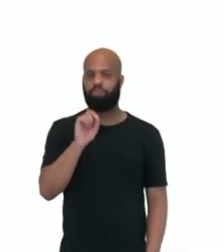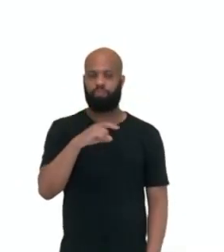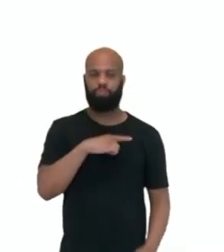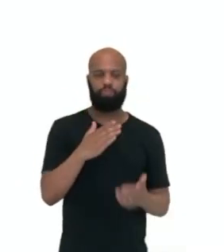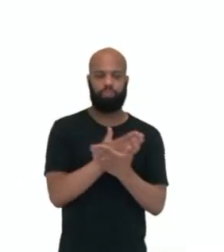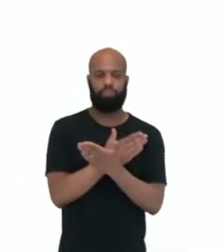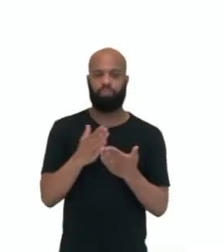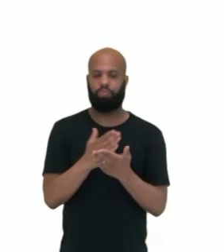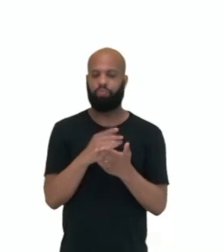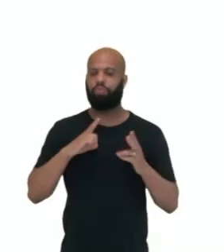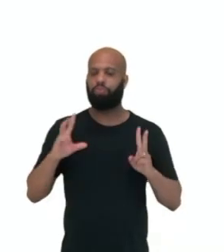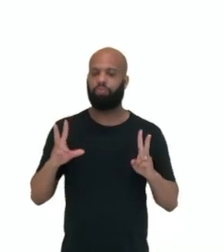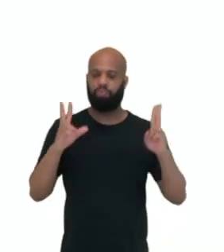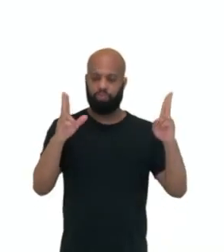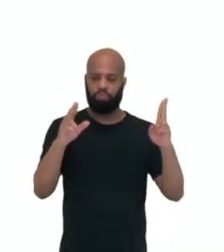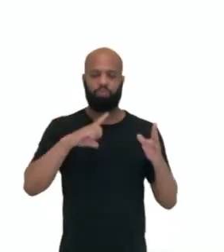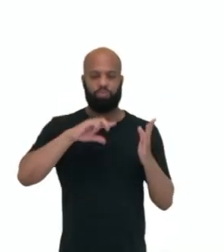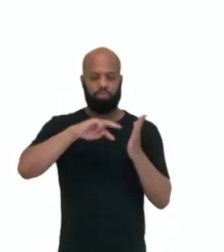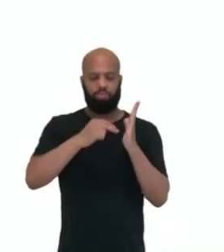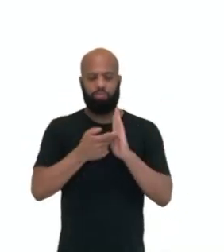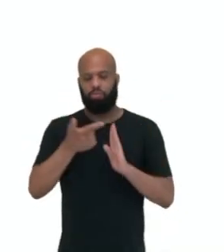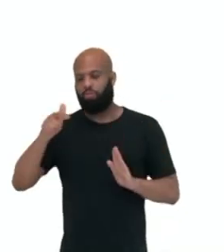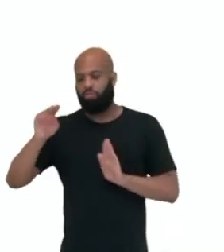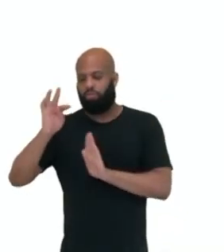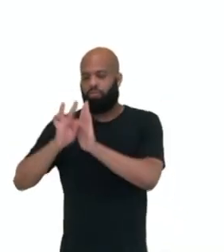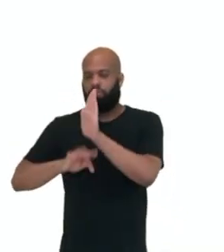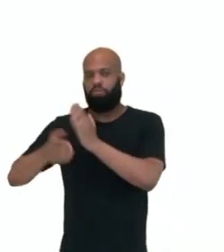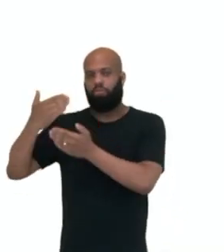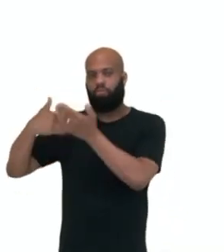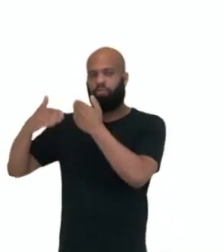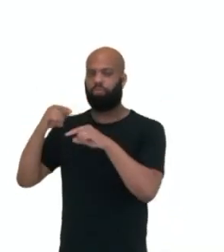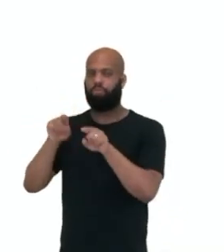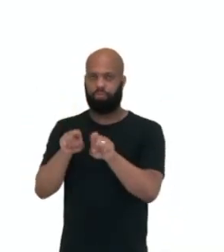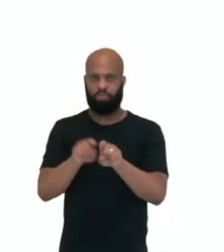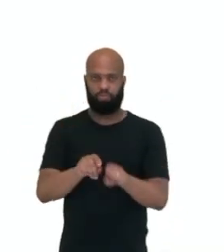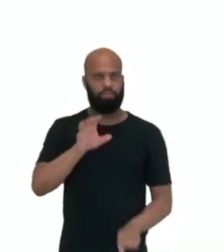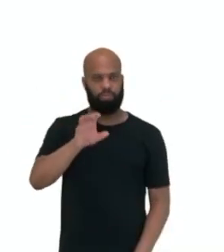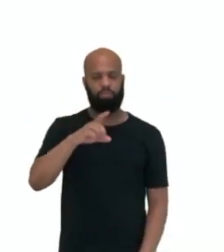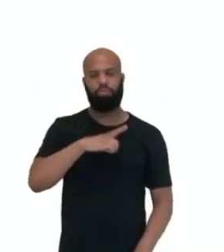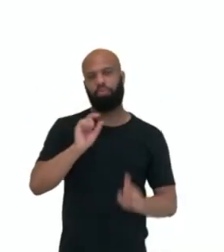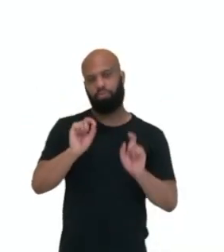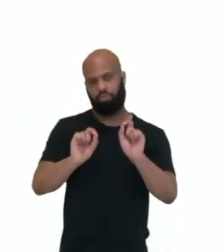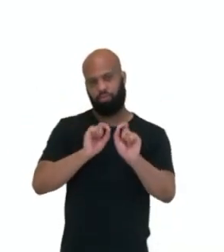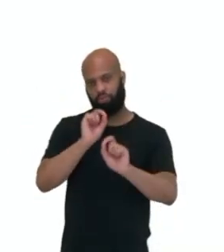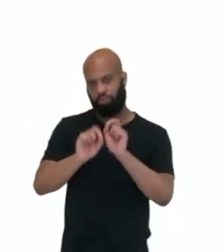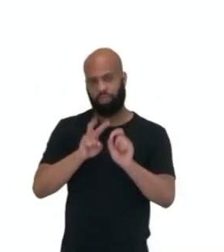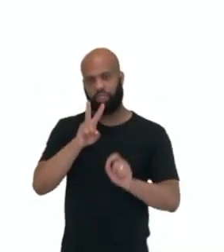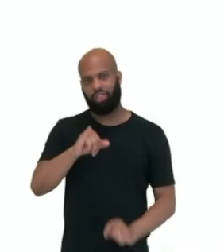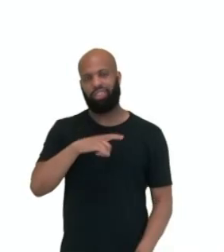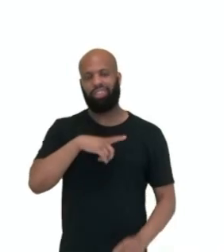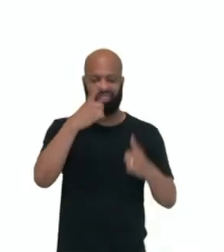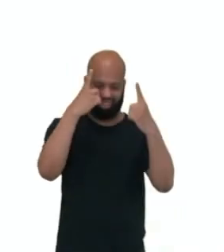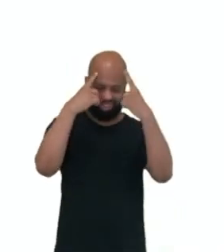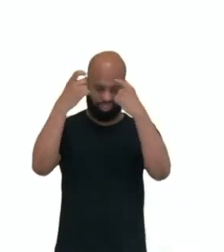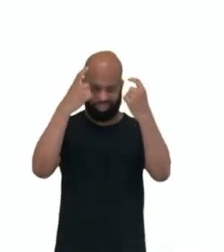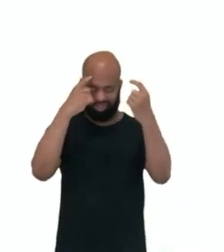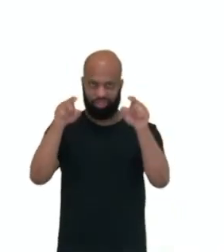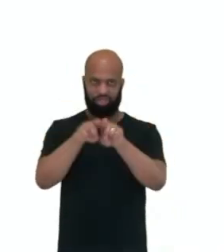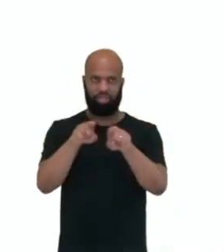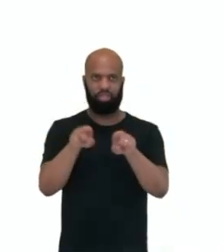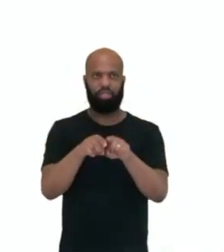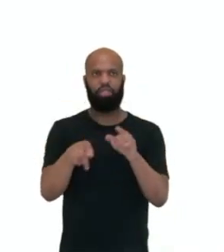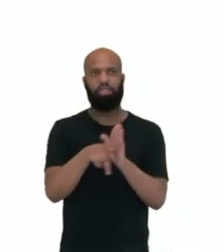ou expressões e significados de outro texto mais antigo. Esse recurso possibilita o exercício da criatividade